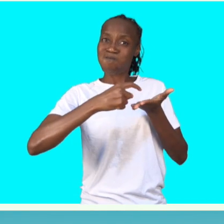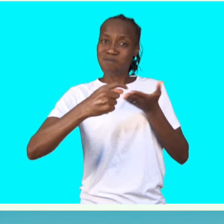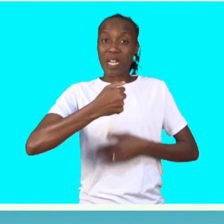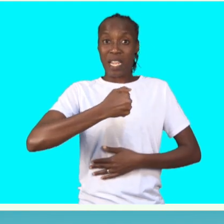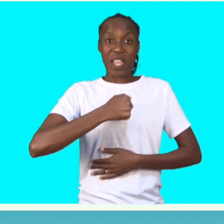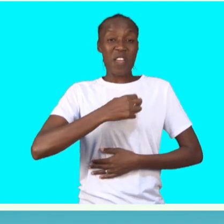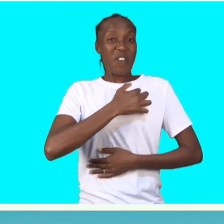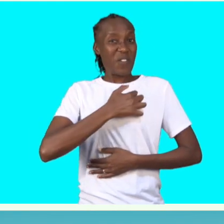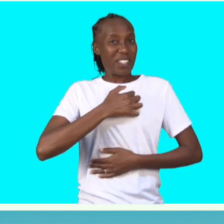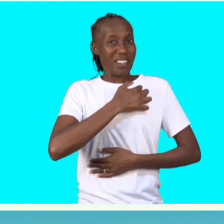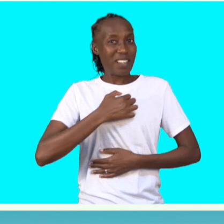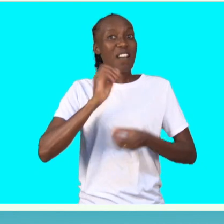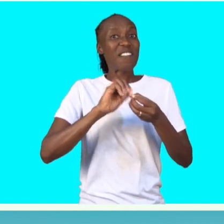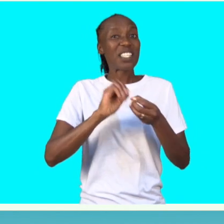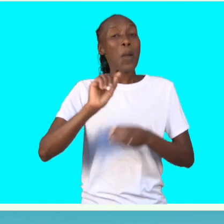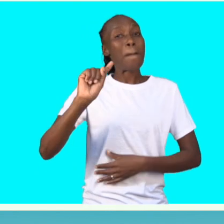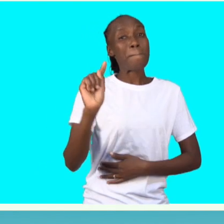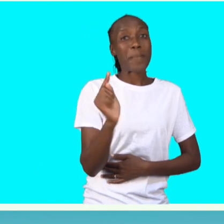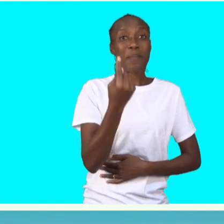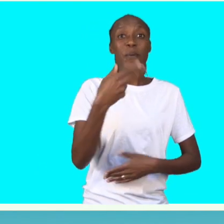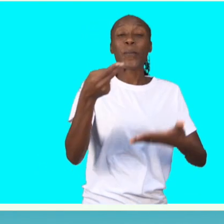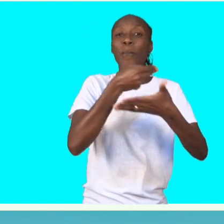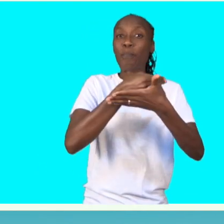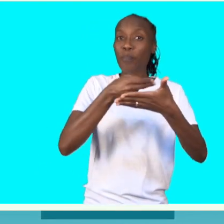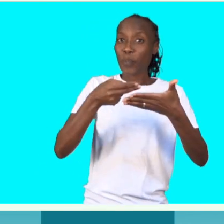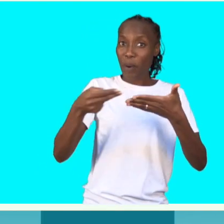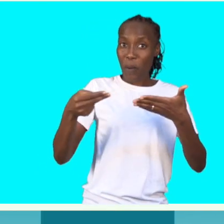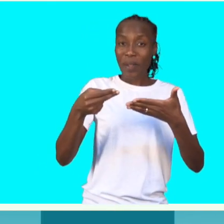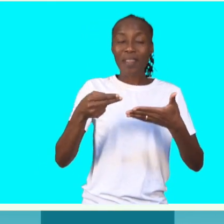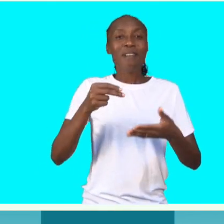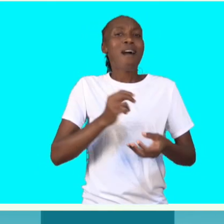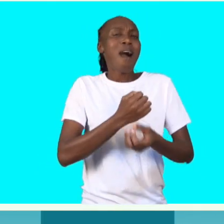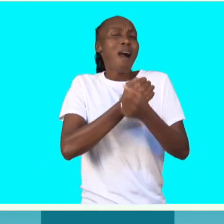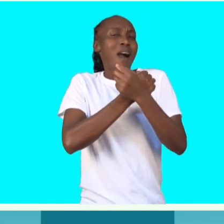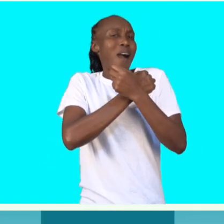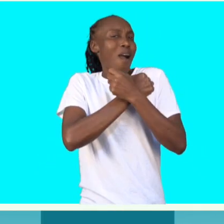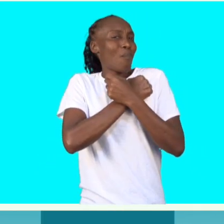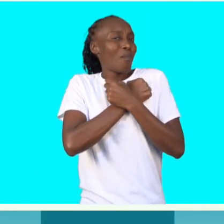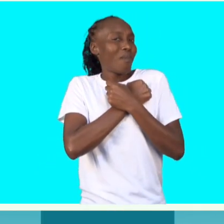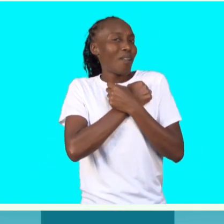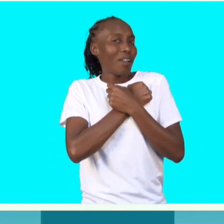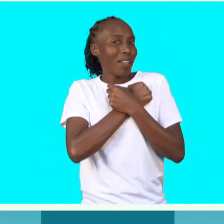fazer o primeiro nome, que é o amor.